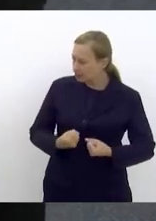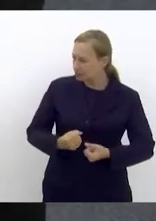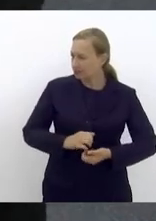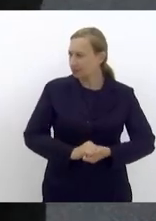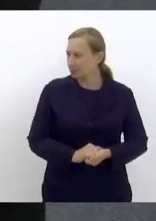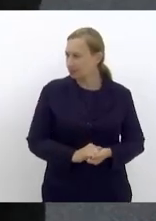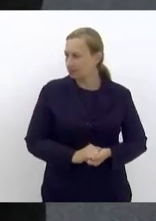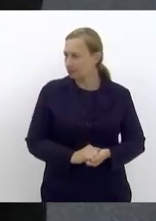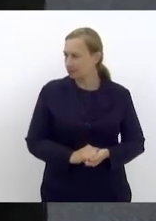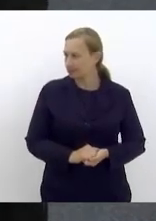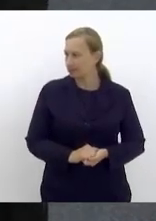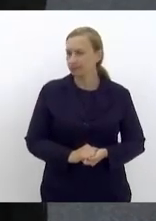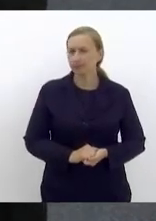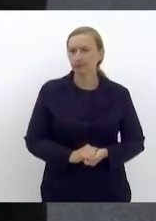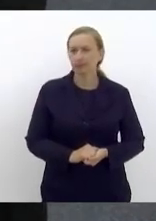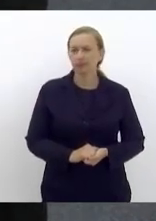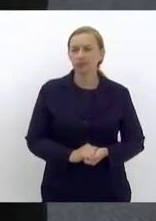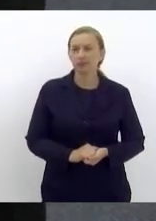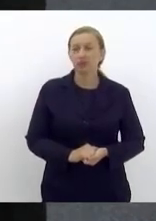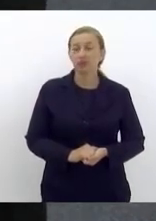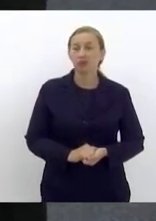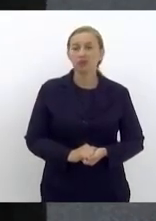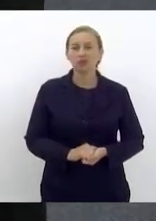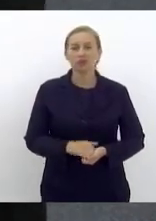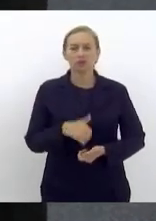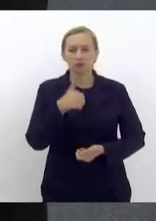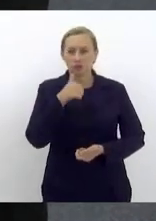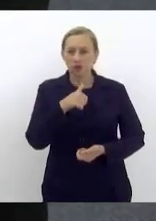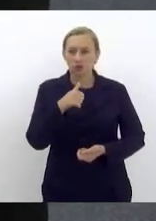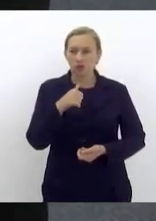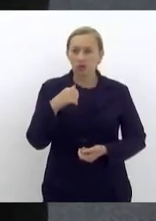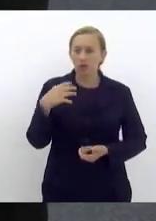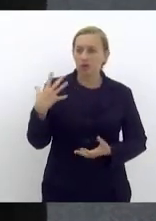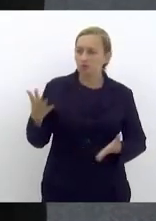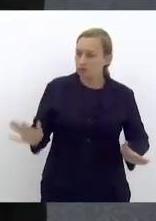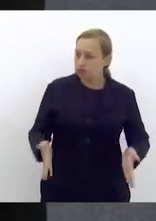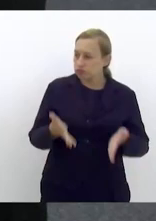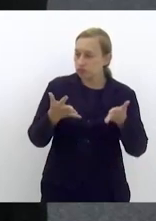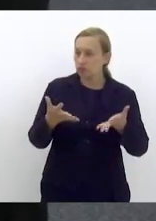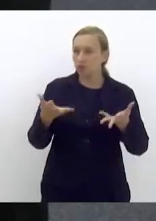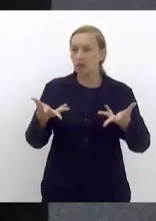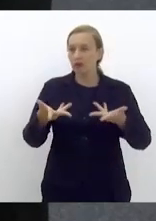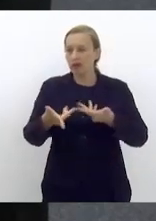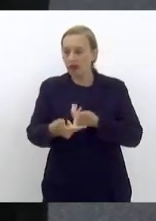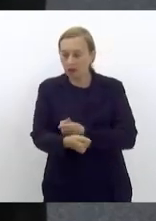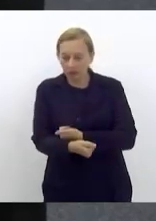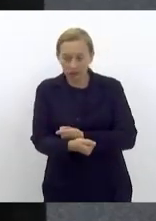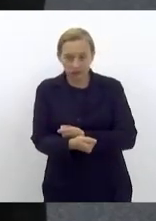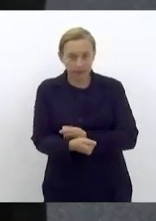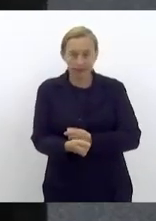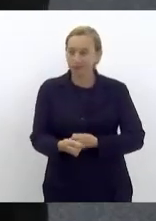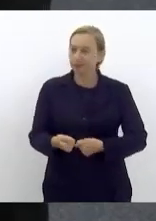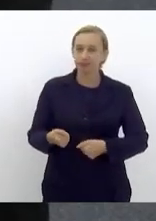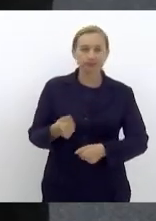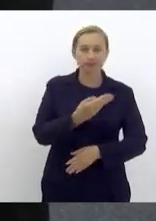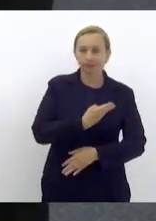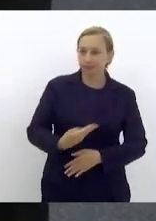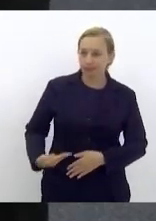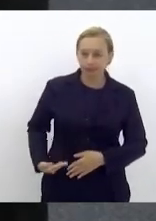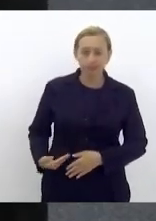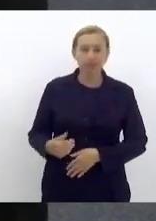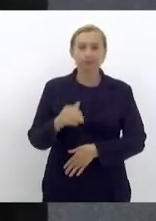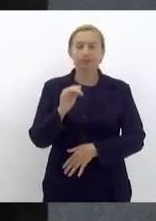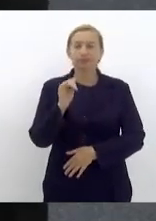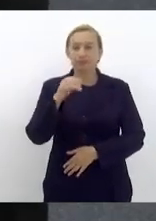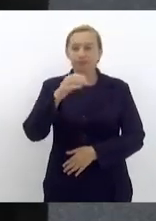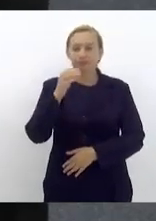da secretária de Estado da Mulher, que foi uma bela iniciativa do deputado, perdão, do governador Cláudio Castro,